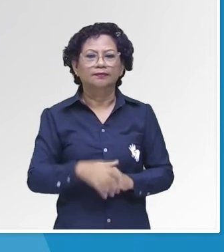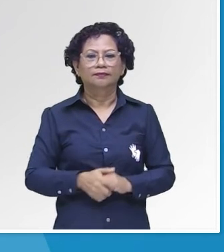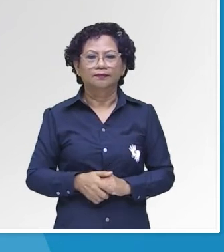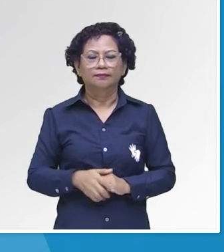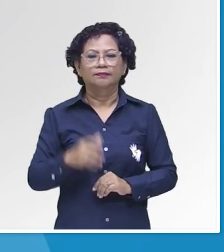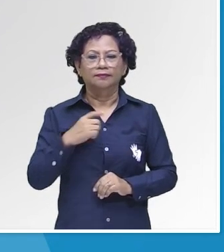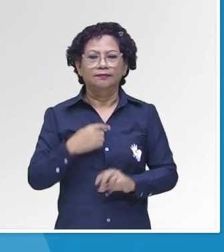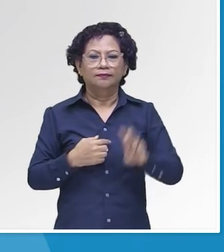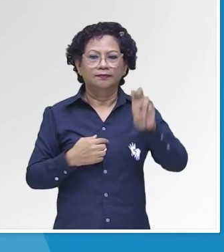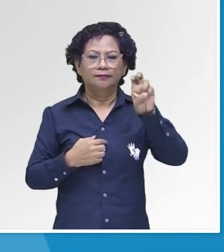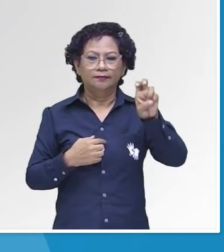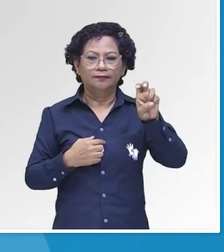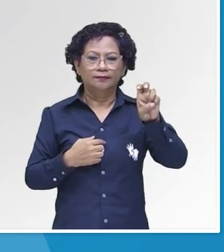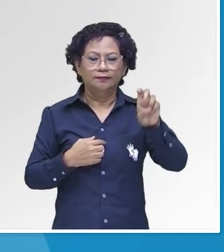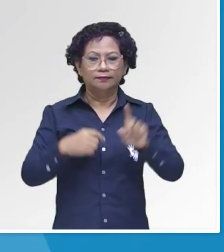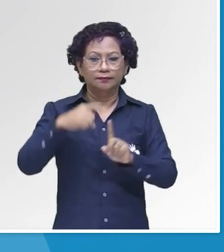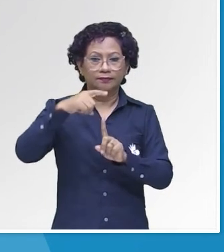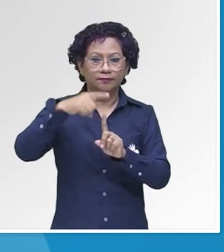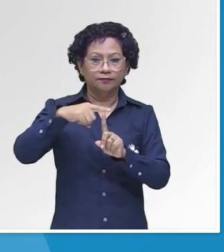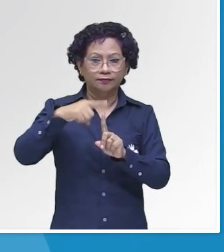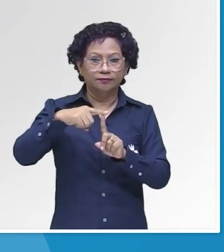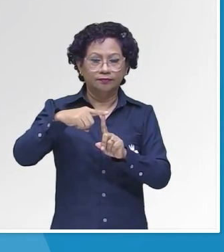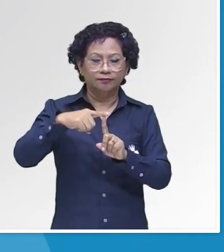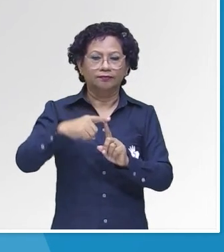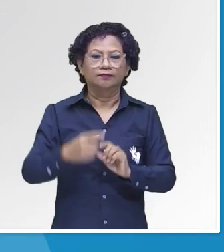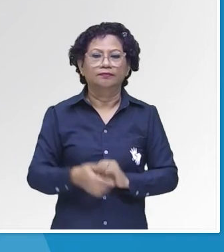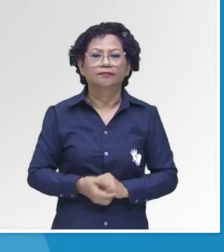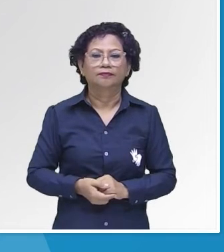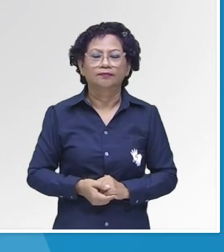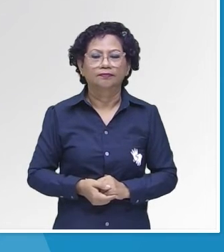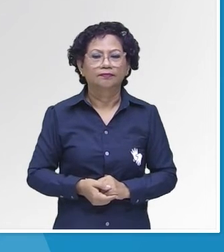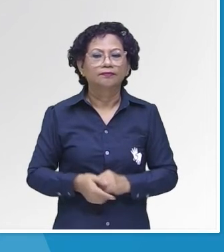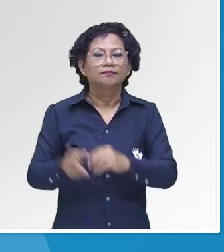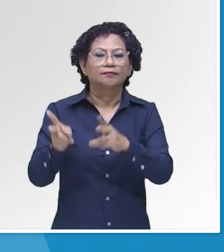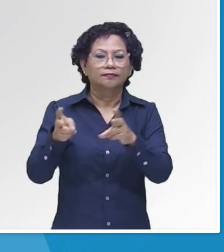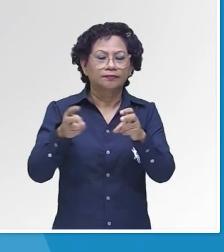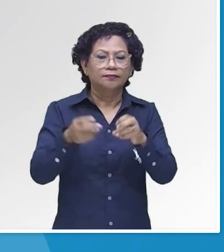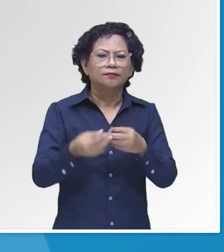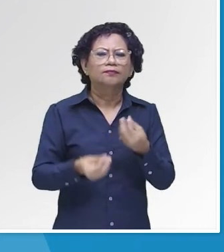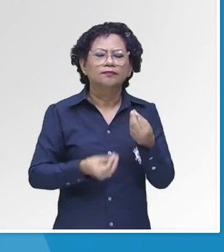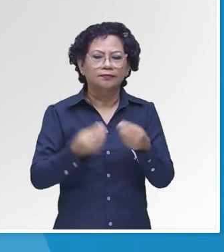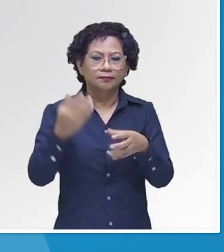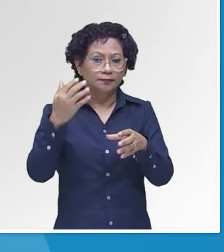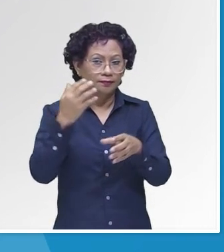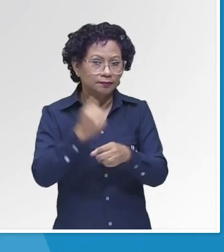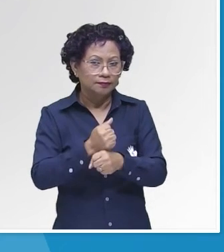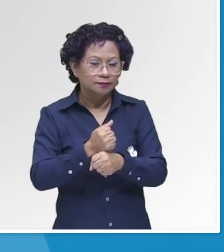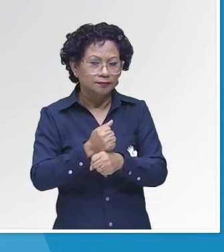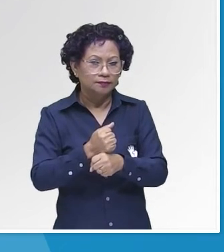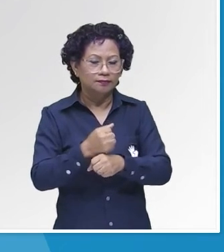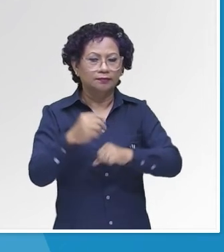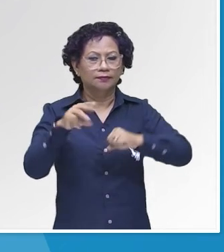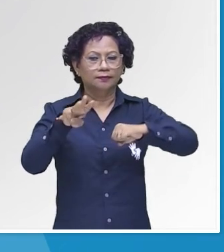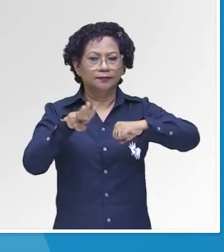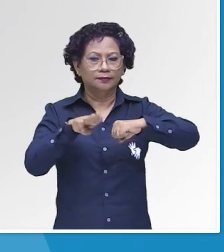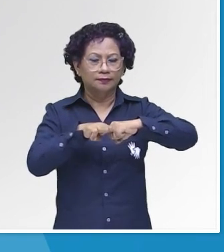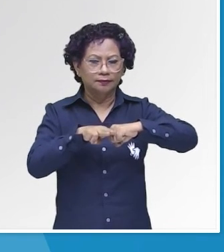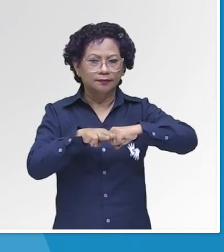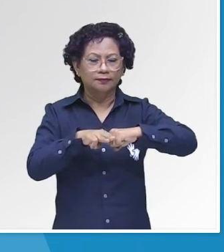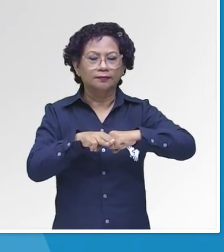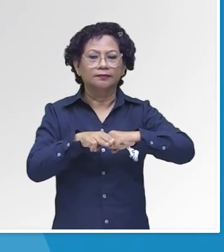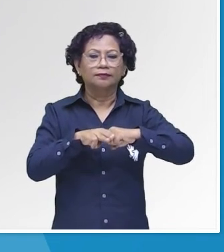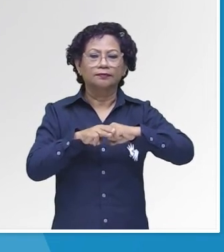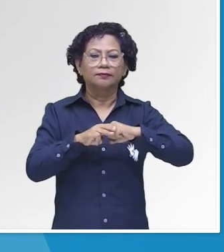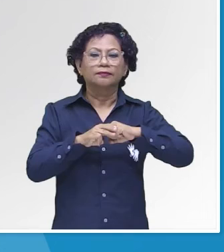5 faixas salariais divididas de acordo com a tabela, né? Então, como que a gente pode calcular essa média? Fazendo o